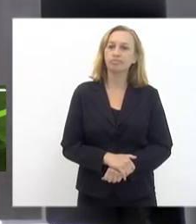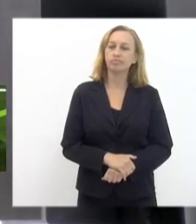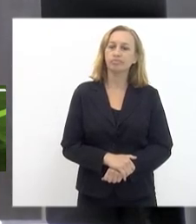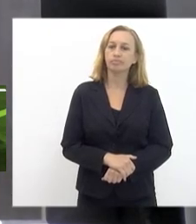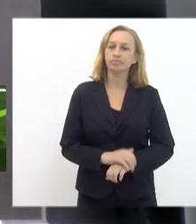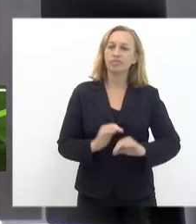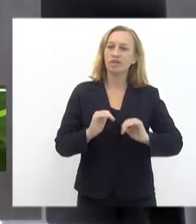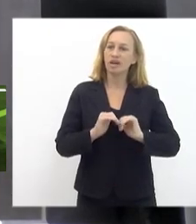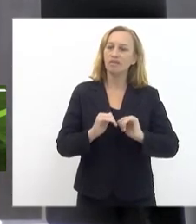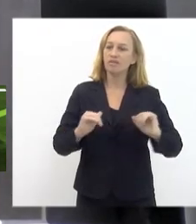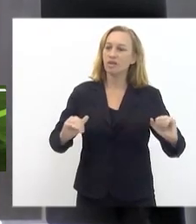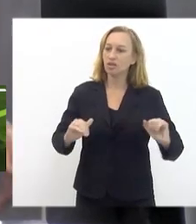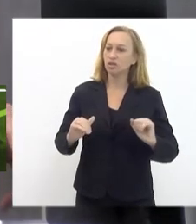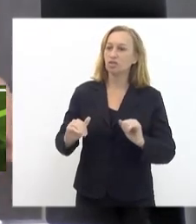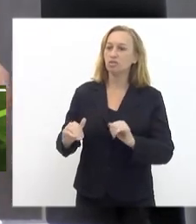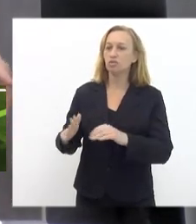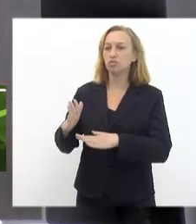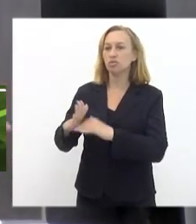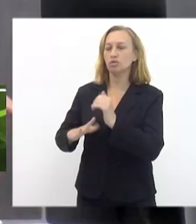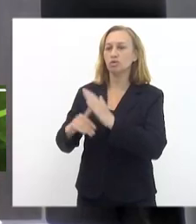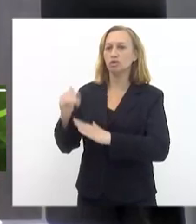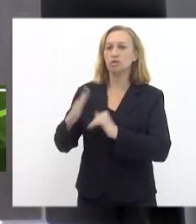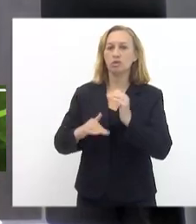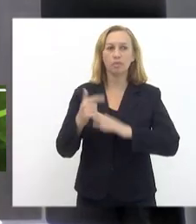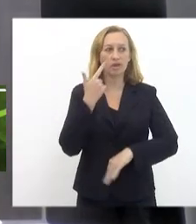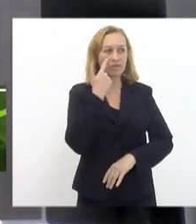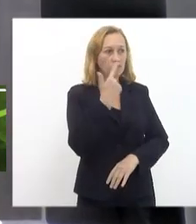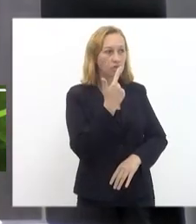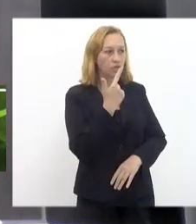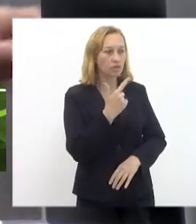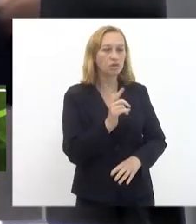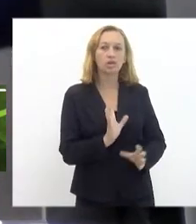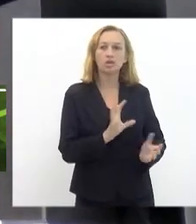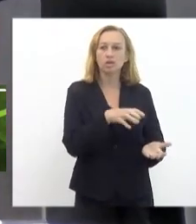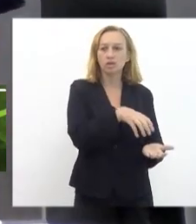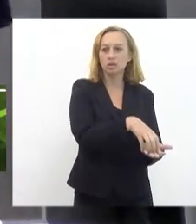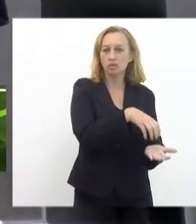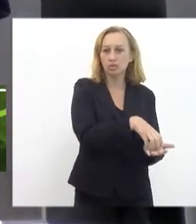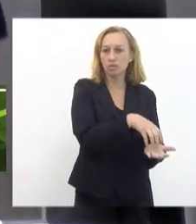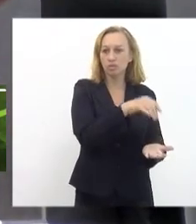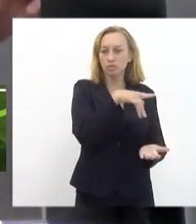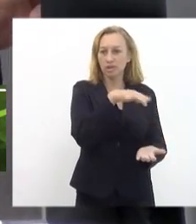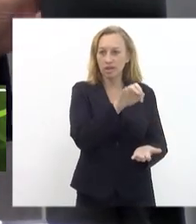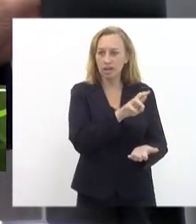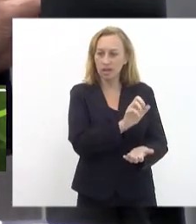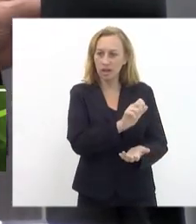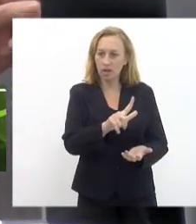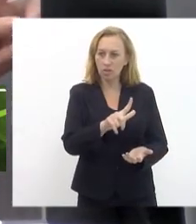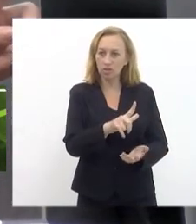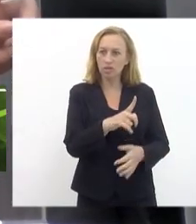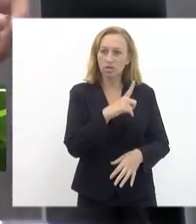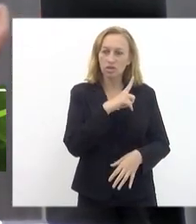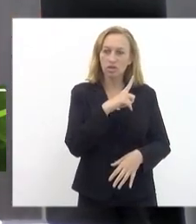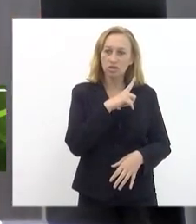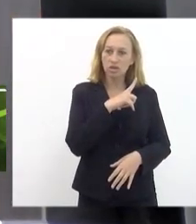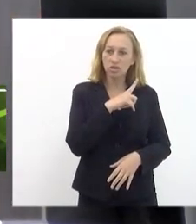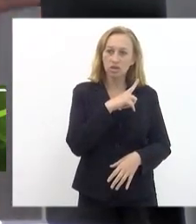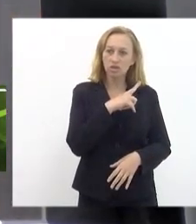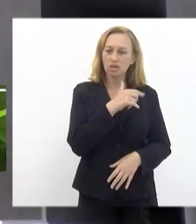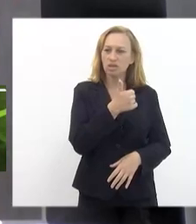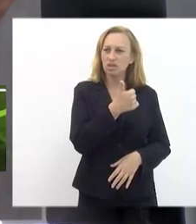só para ter noção por exemplo o departamento de recursos minerais 519 chá o Logos